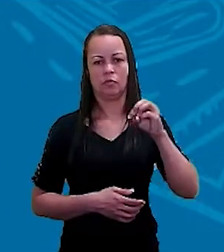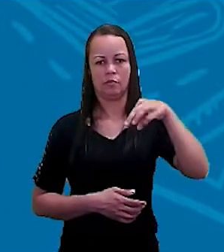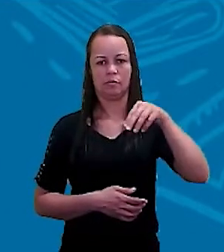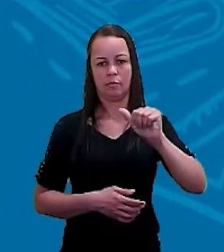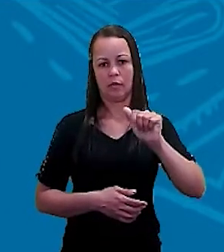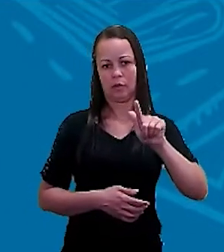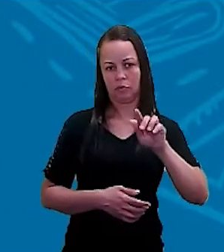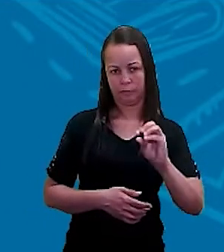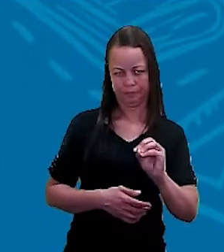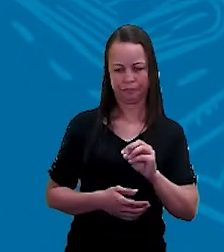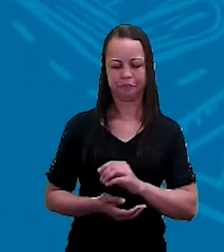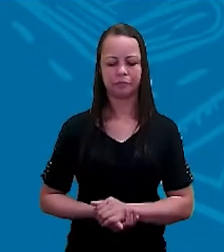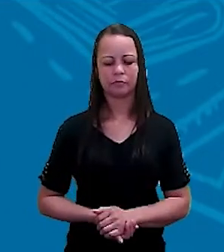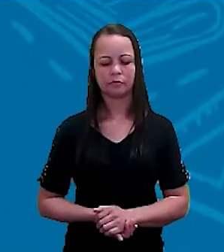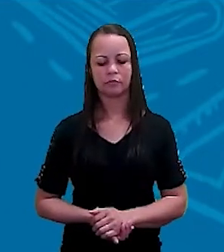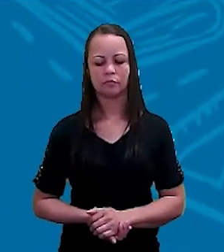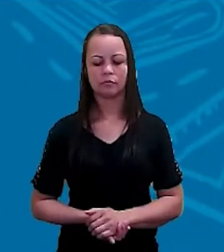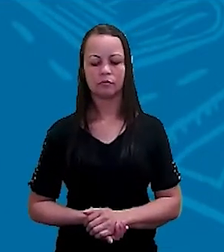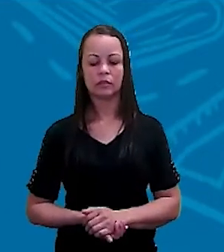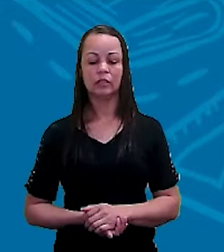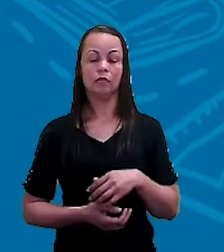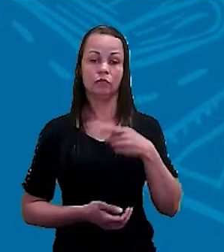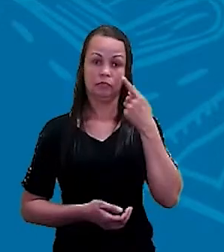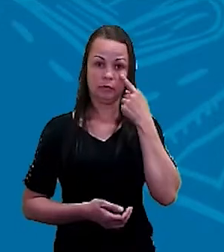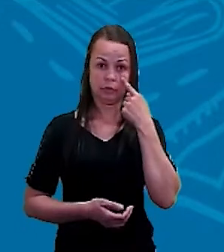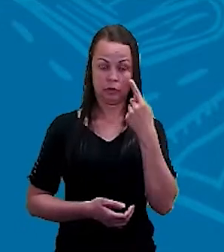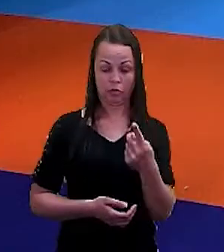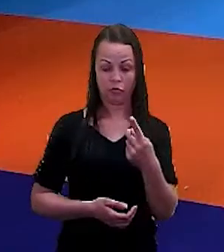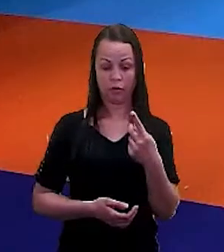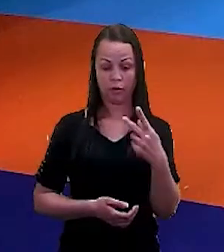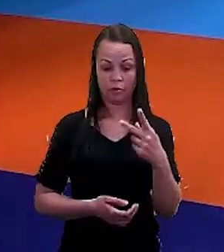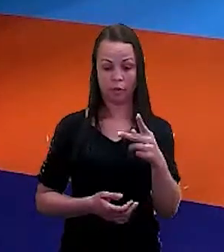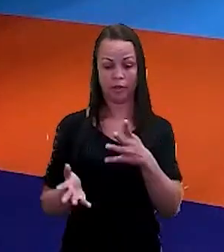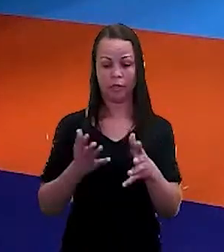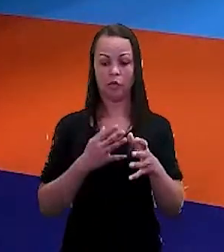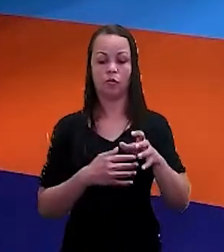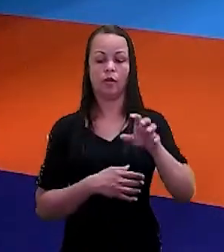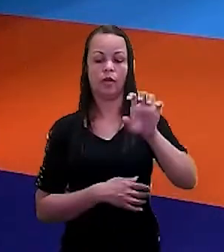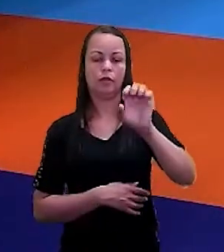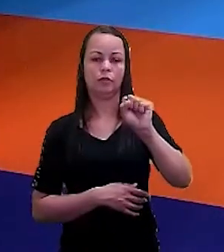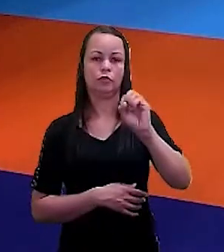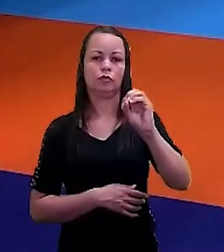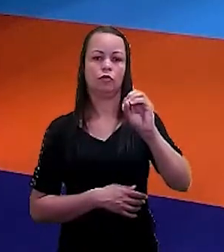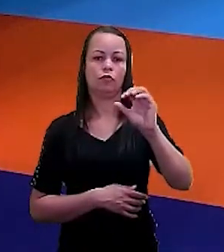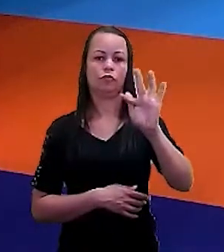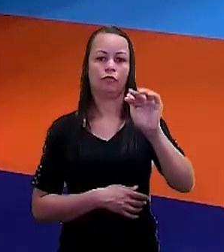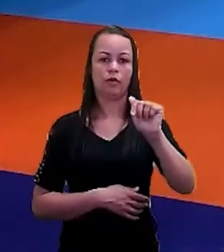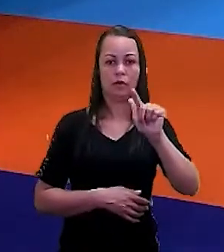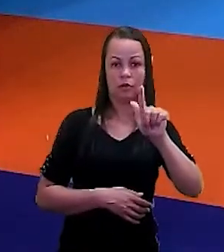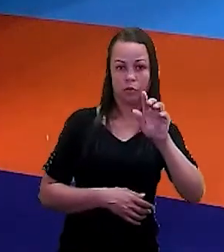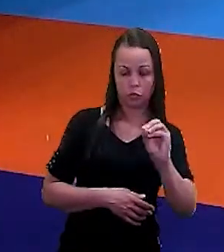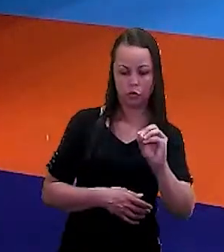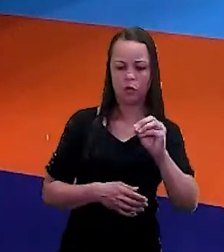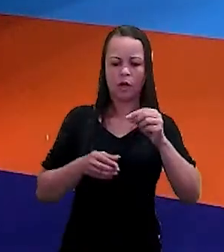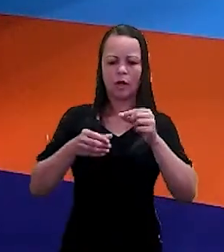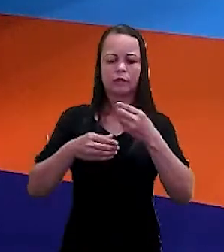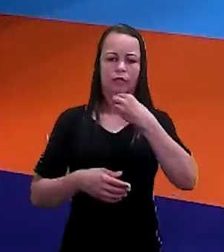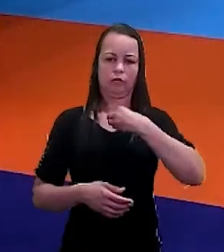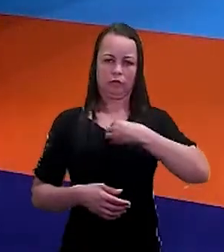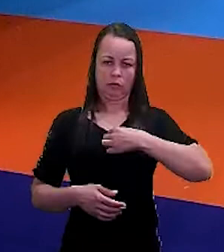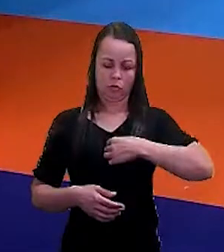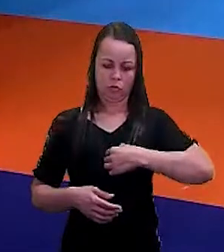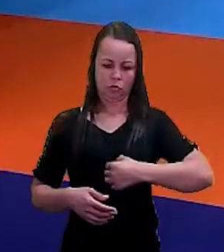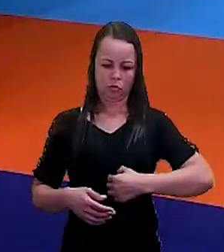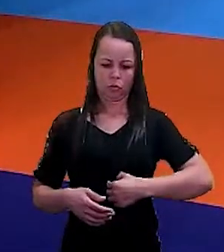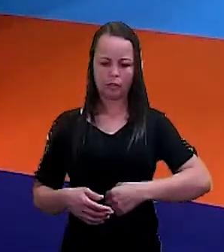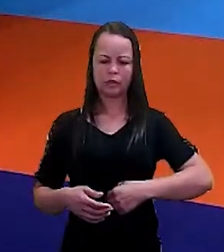justamente isso. Ó. Você está vendo aqui, ó, o nosso esôfago, e lá no início tem a região ali cárdia, e tem uma região que eu gostaria de chamar